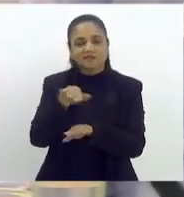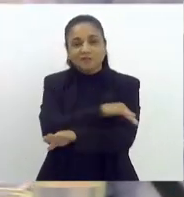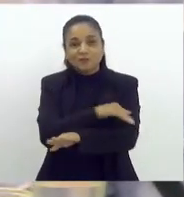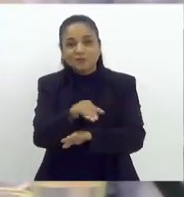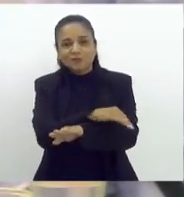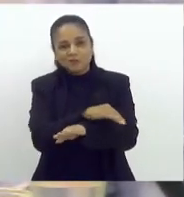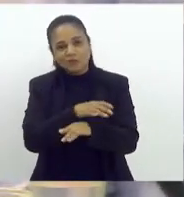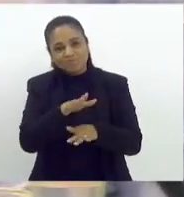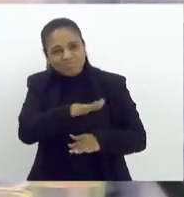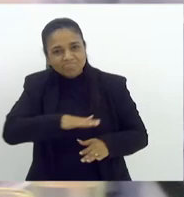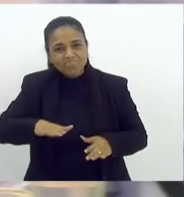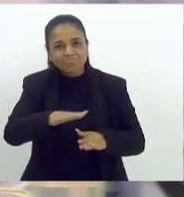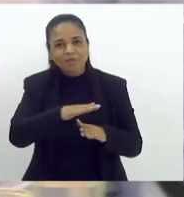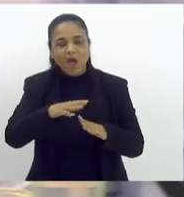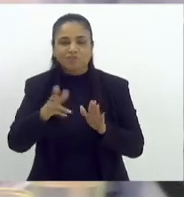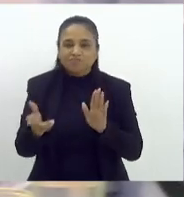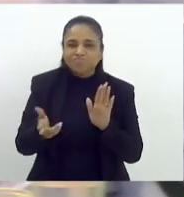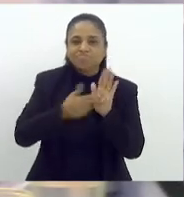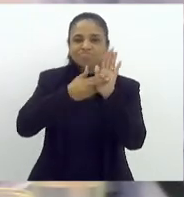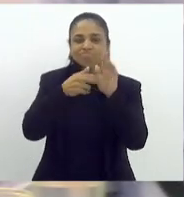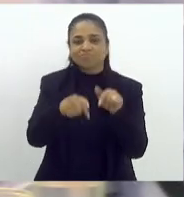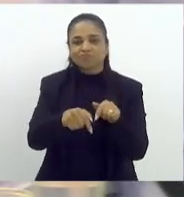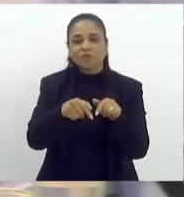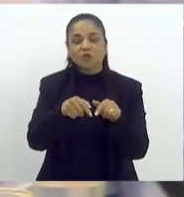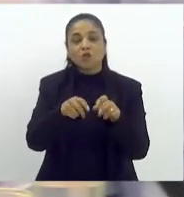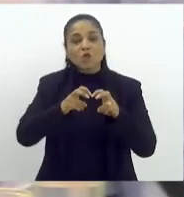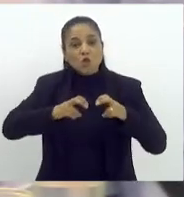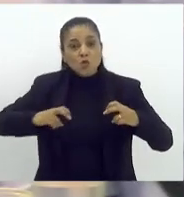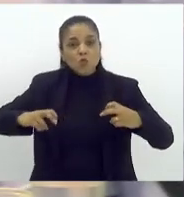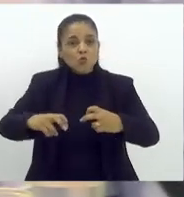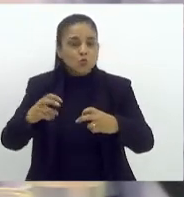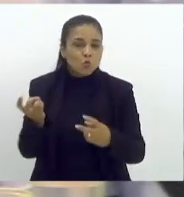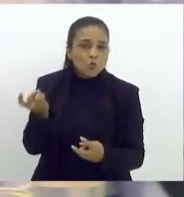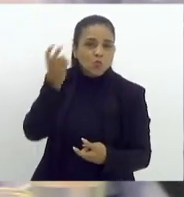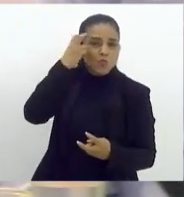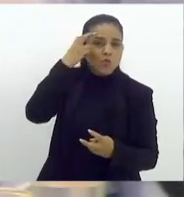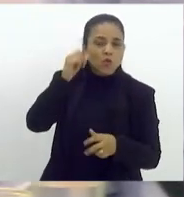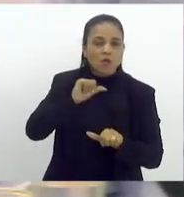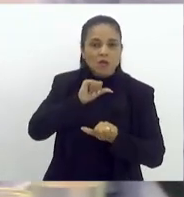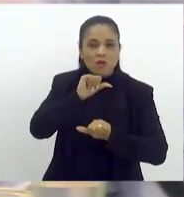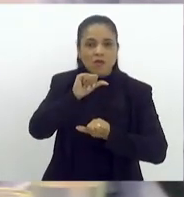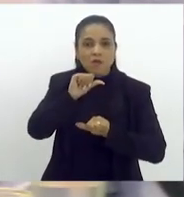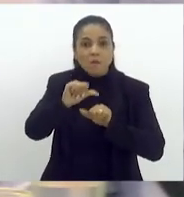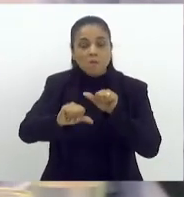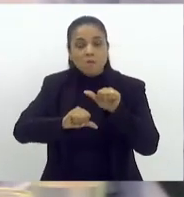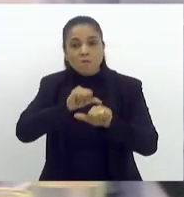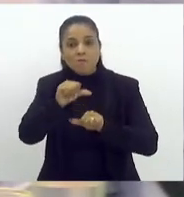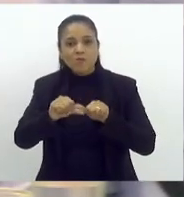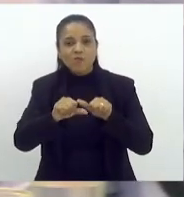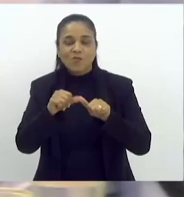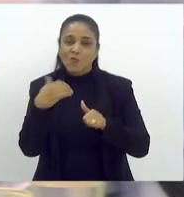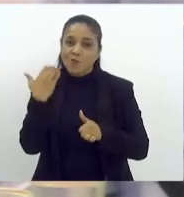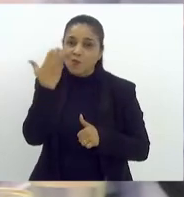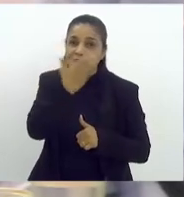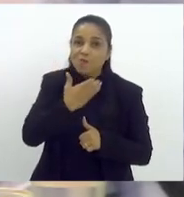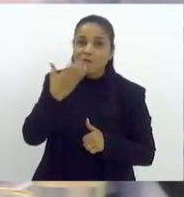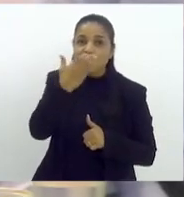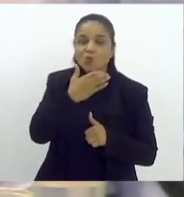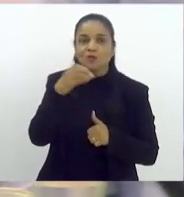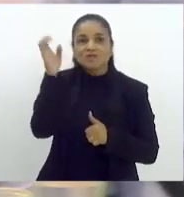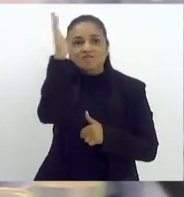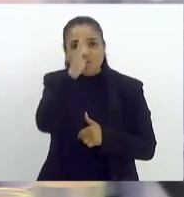muito importante que as rodas culturais têm é que mudaram o mercado musical do Brasil